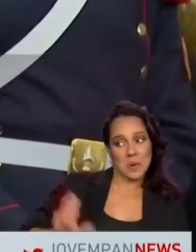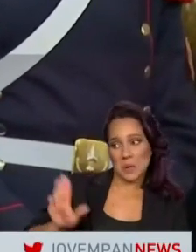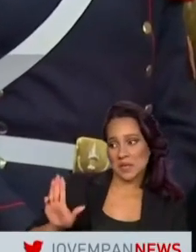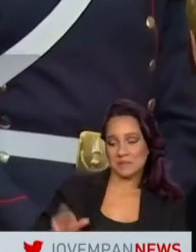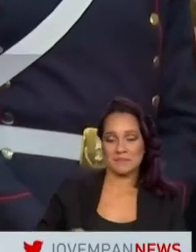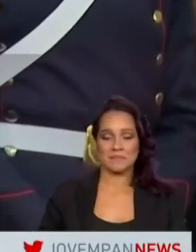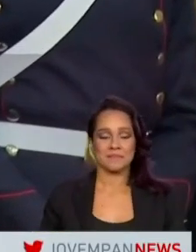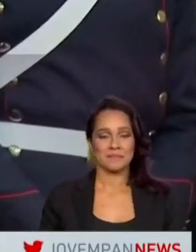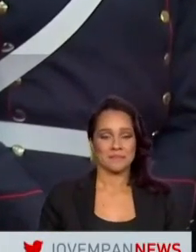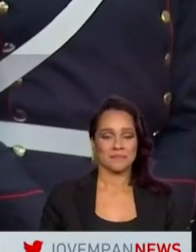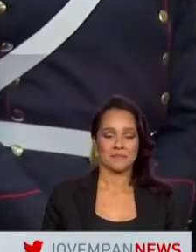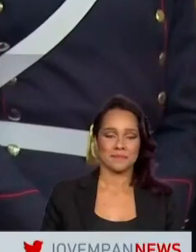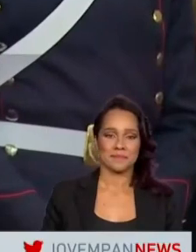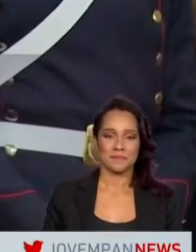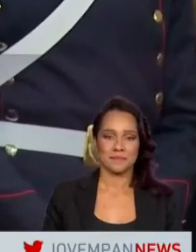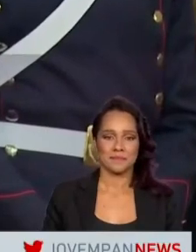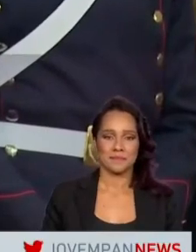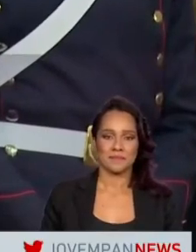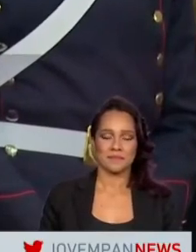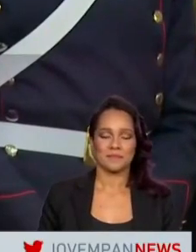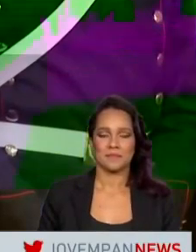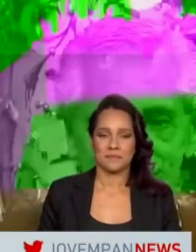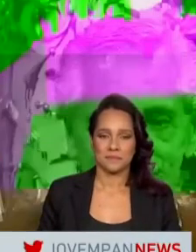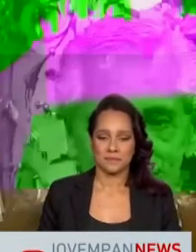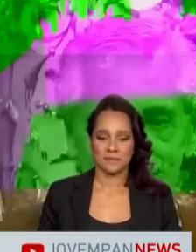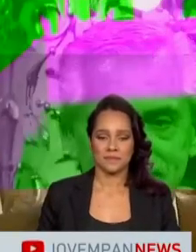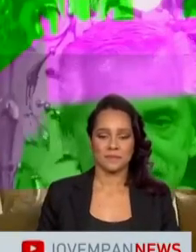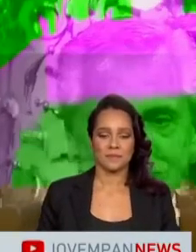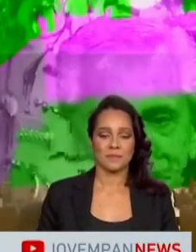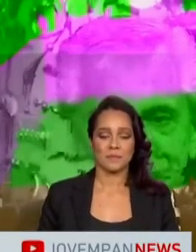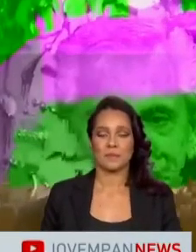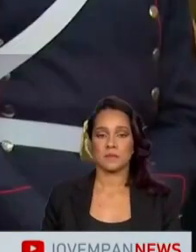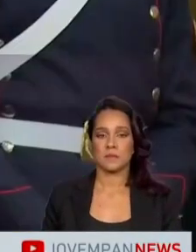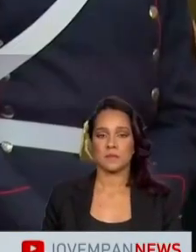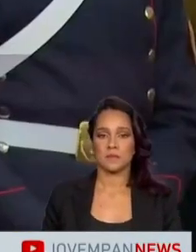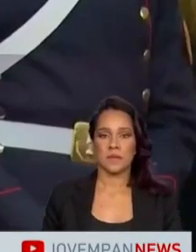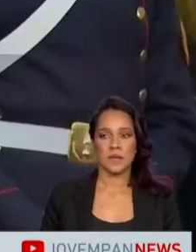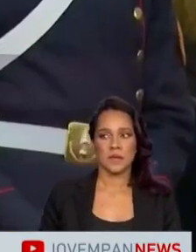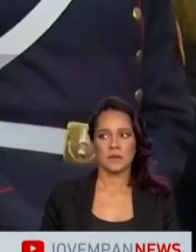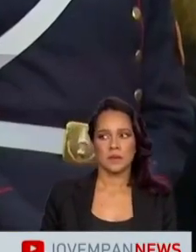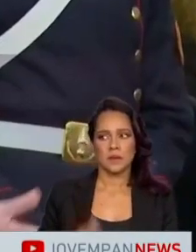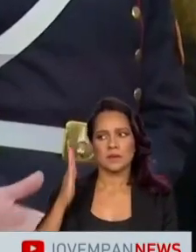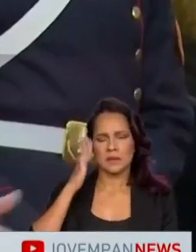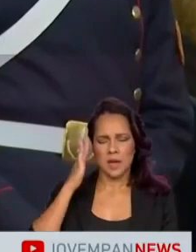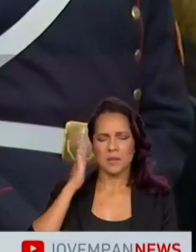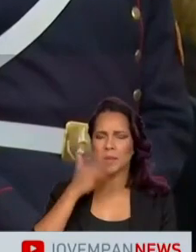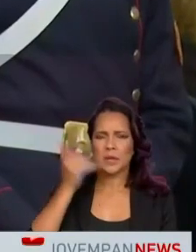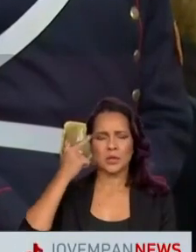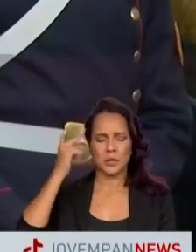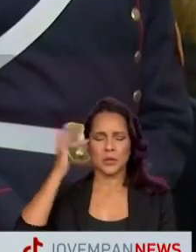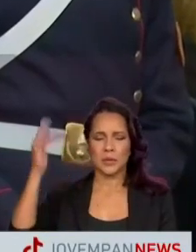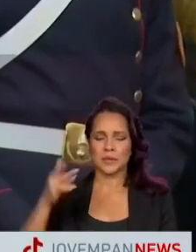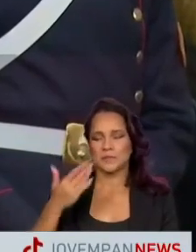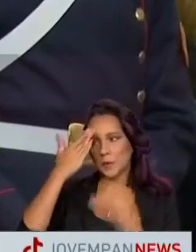Lula. Pero la verdad dijo lo que yo pienso mucho mejor que yo. La verdad dice mucho mejor do que yo que pienso. Muchas